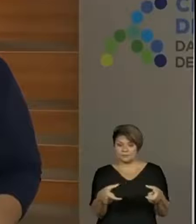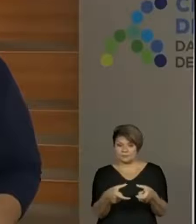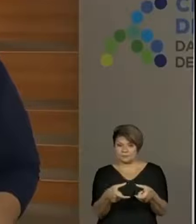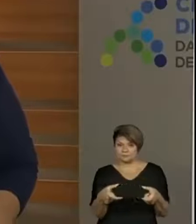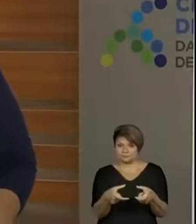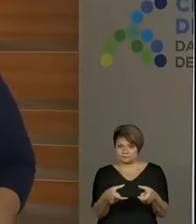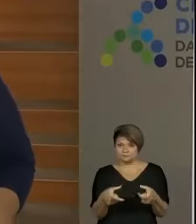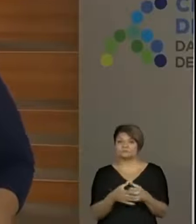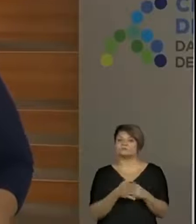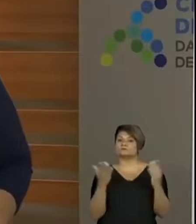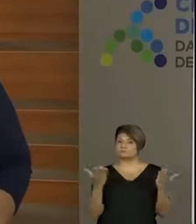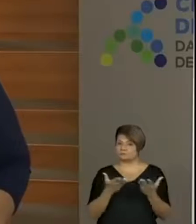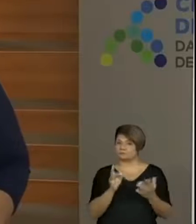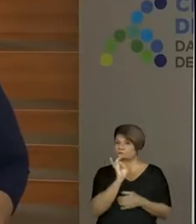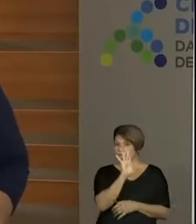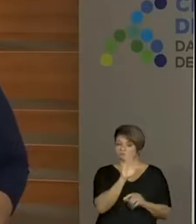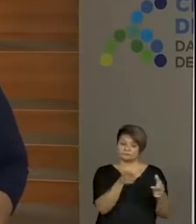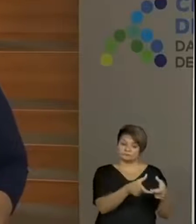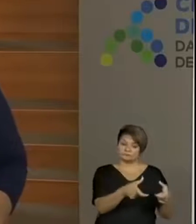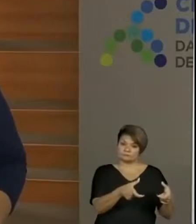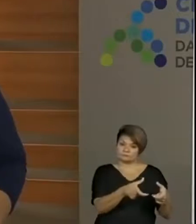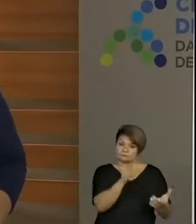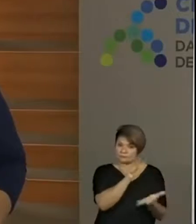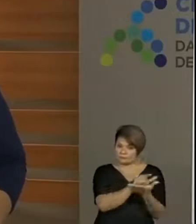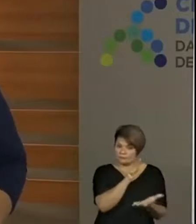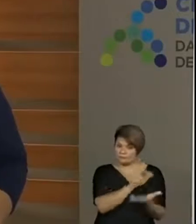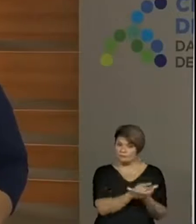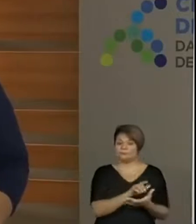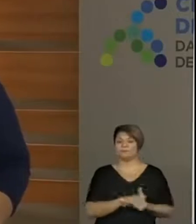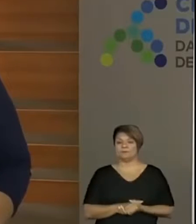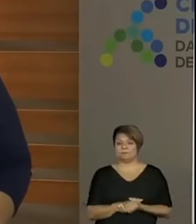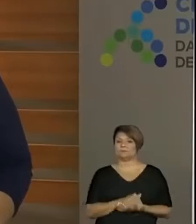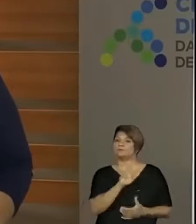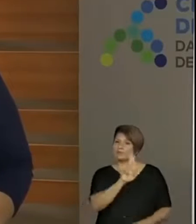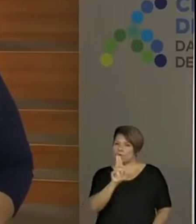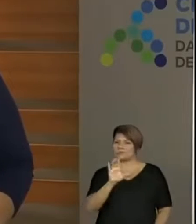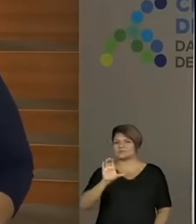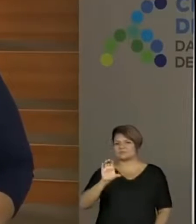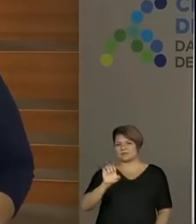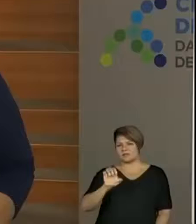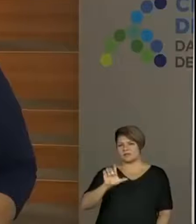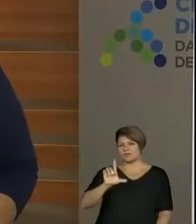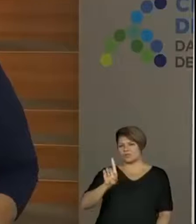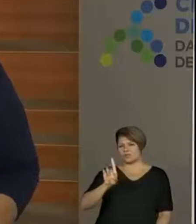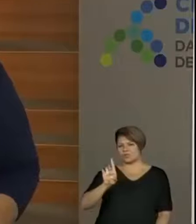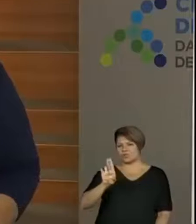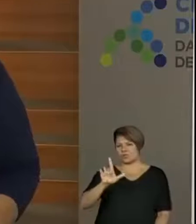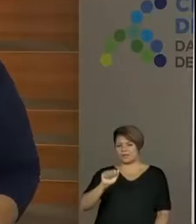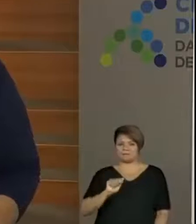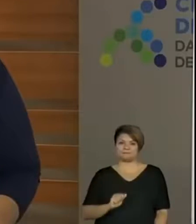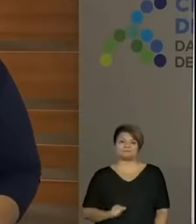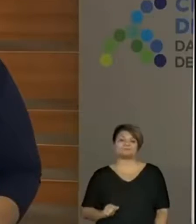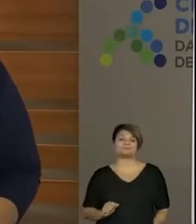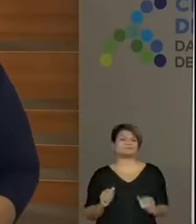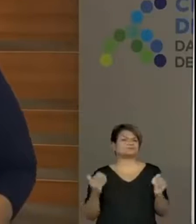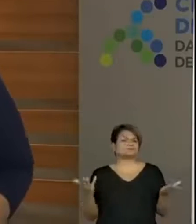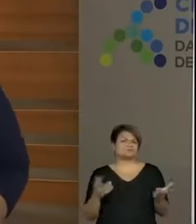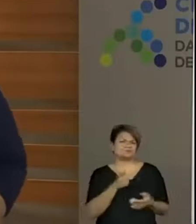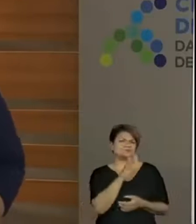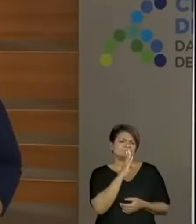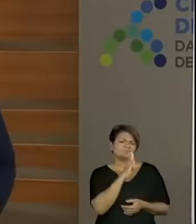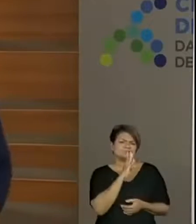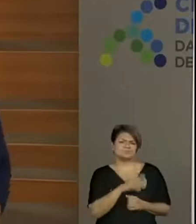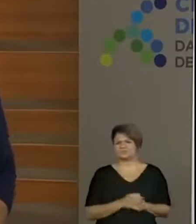notas, isso, né? Hoje vai ser só as notas de papel, as cédulas. Quais que você conhece? Pense em alguma vez que você foi